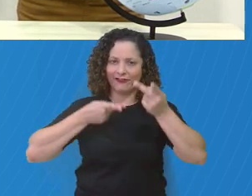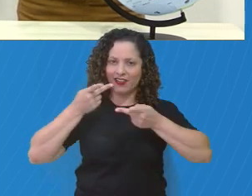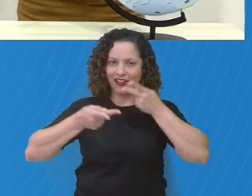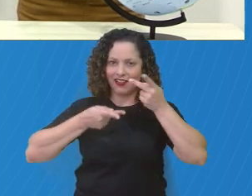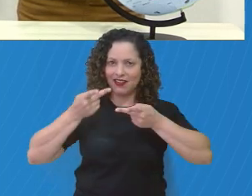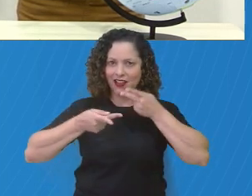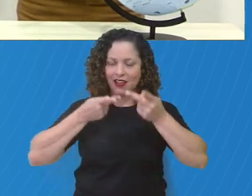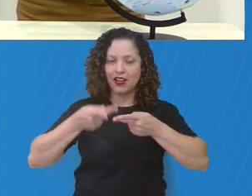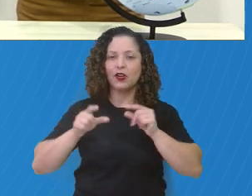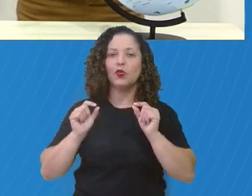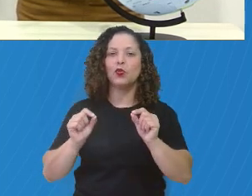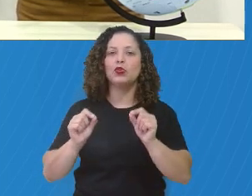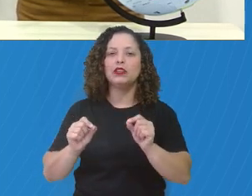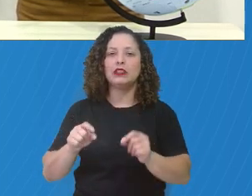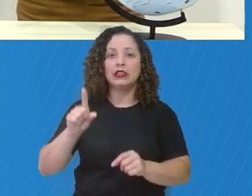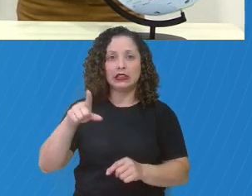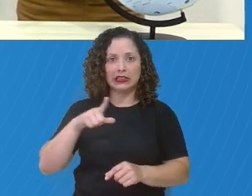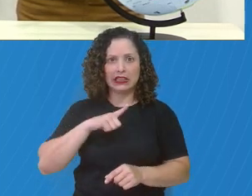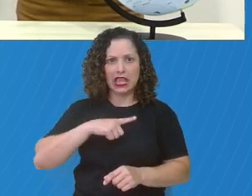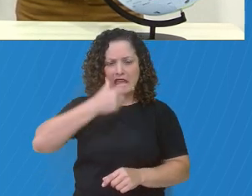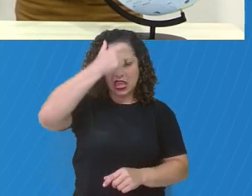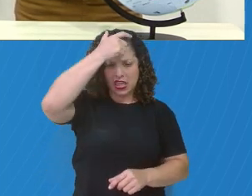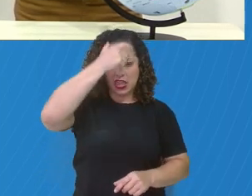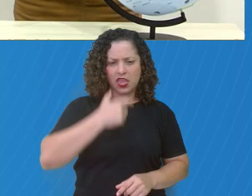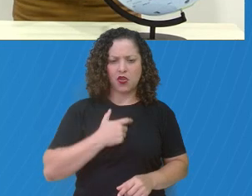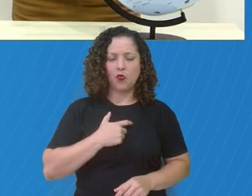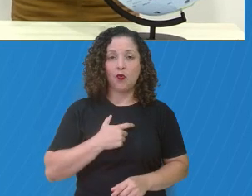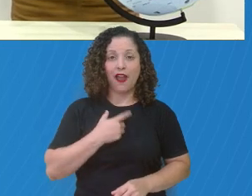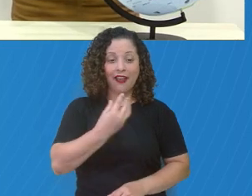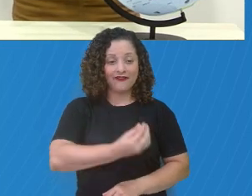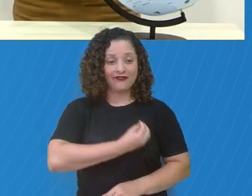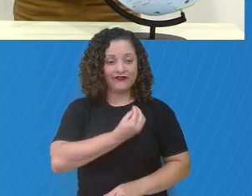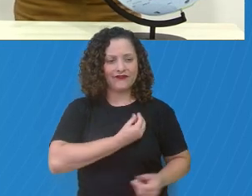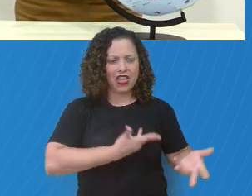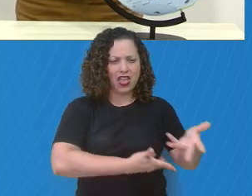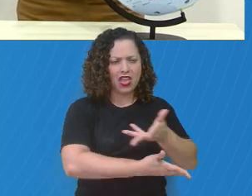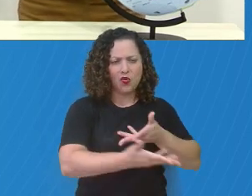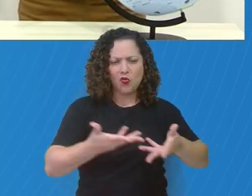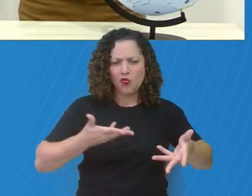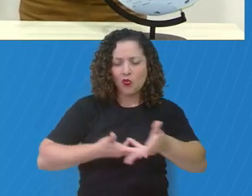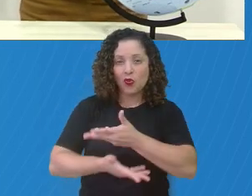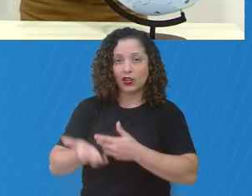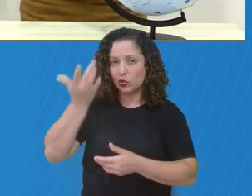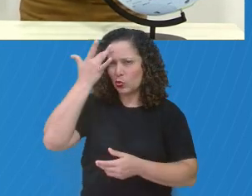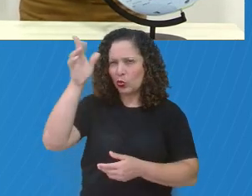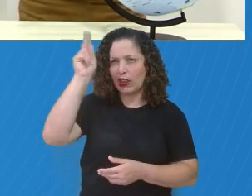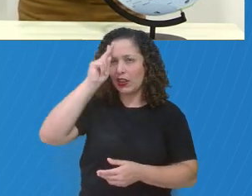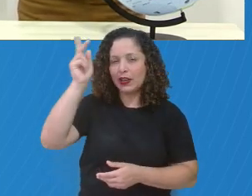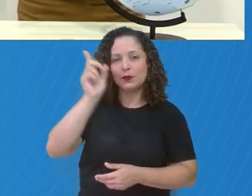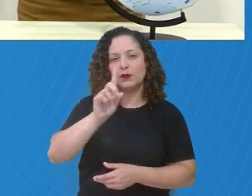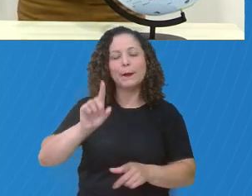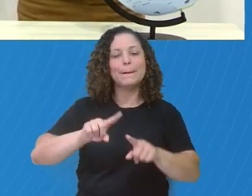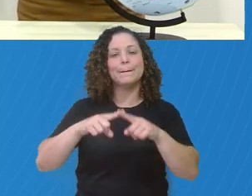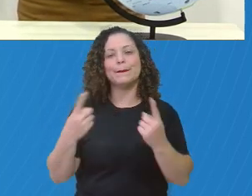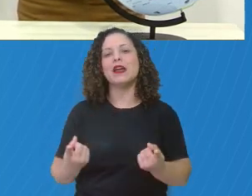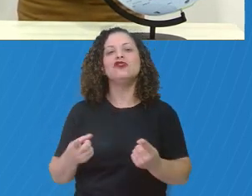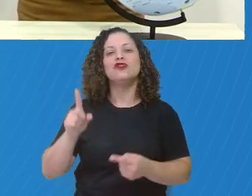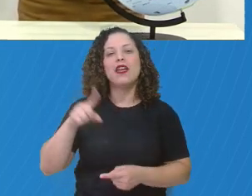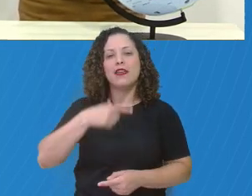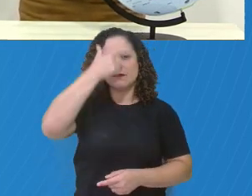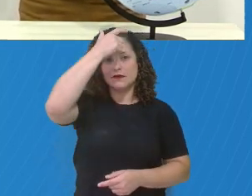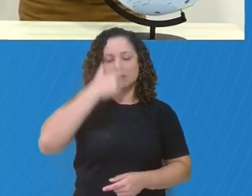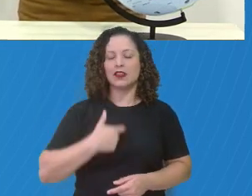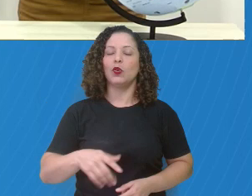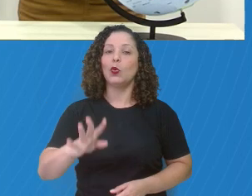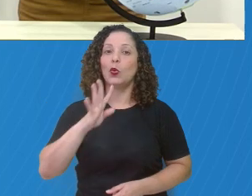ser, conviver, são os pilares. Eu não lembro quais são os pilares da educação. Mas ser, conviver,